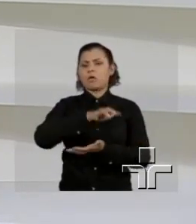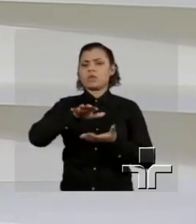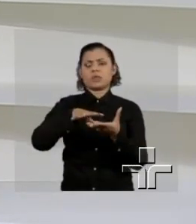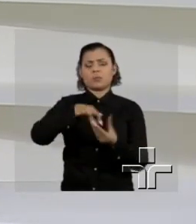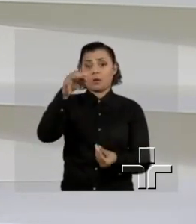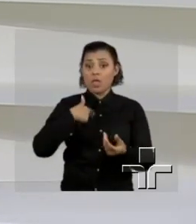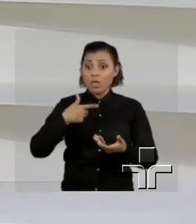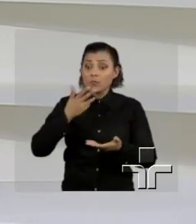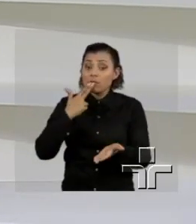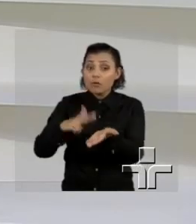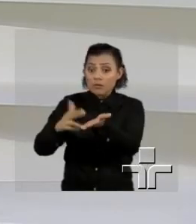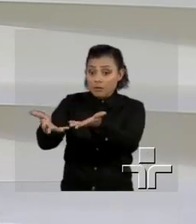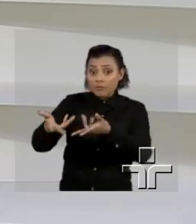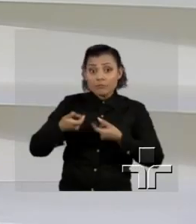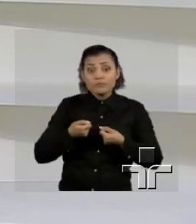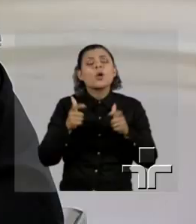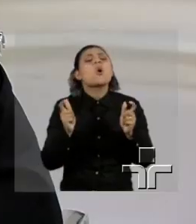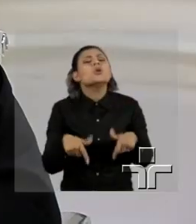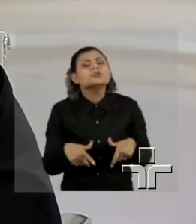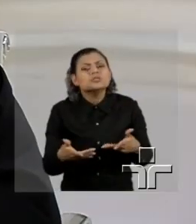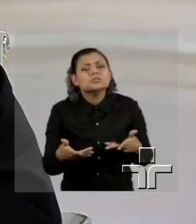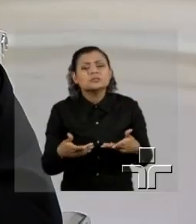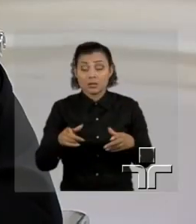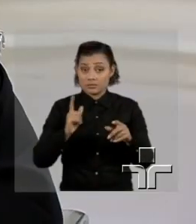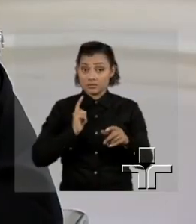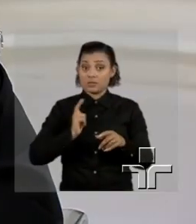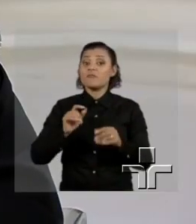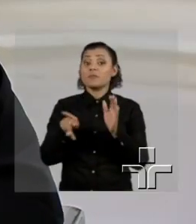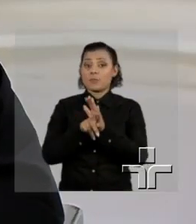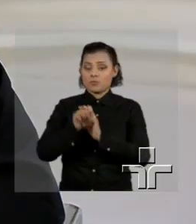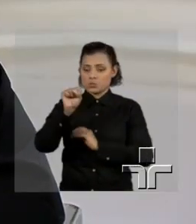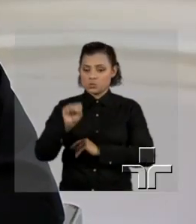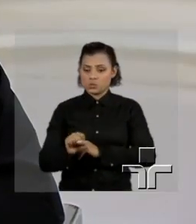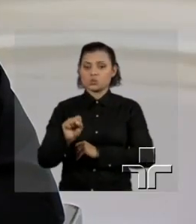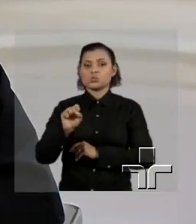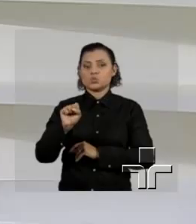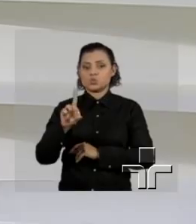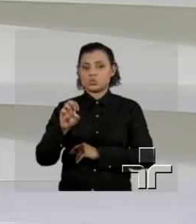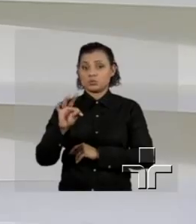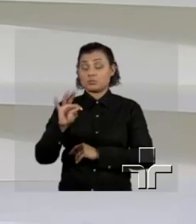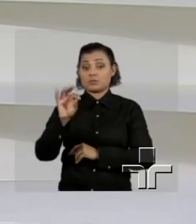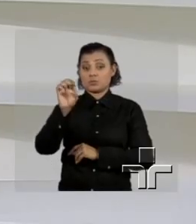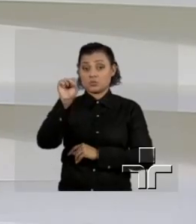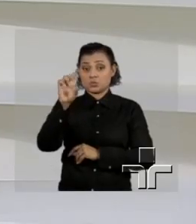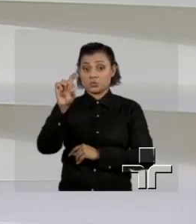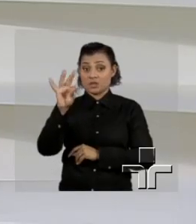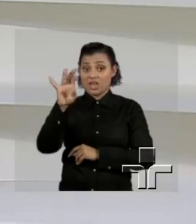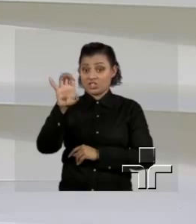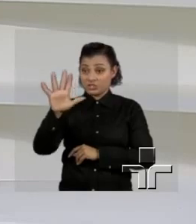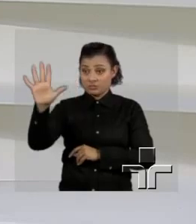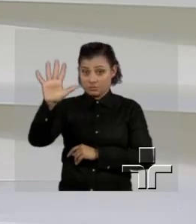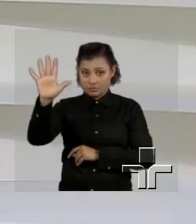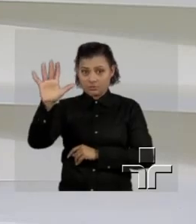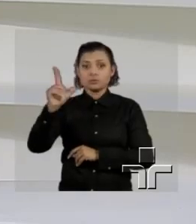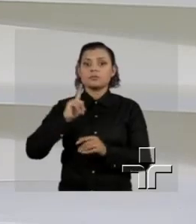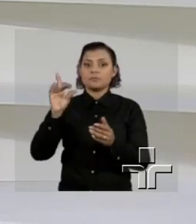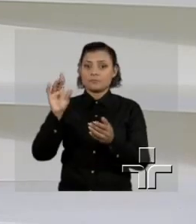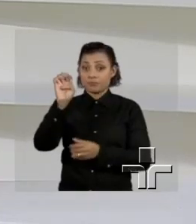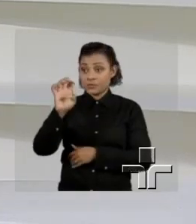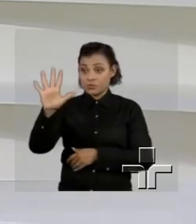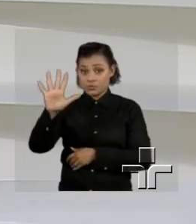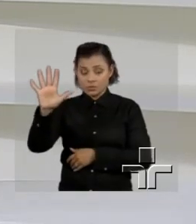E fizeram apostas, quer dizer, esperaram que a modernização que o Fernando Henrique fosse trazer para o Brasil fosse boa para o